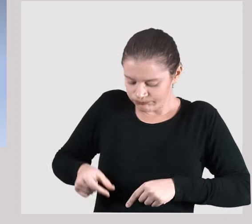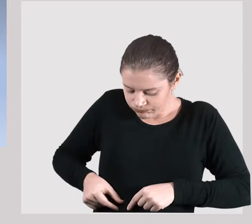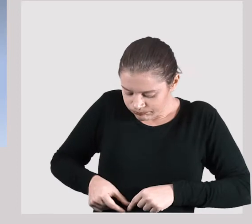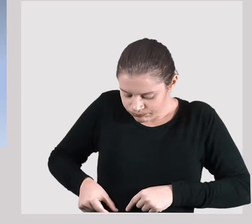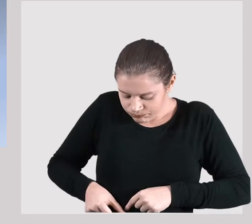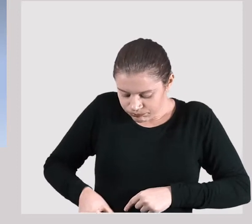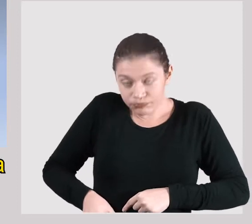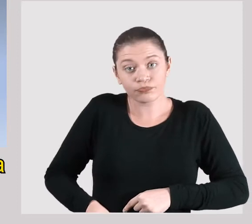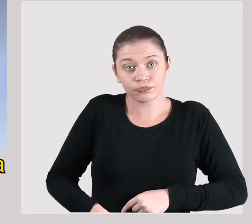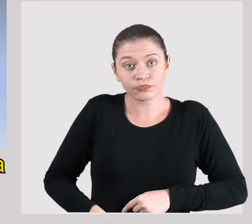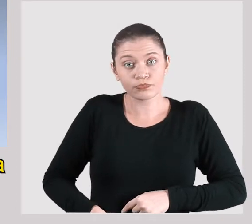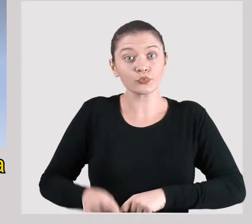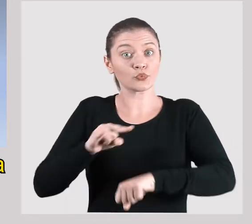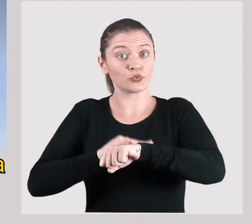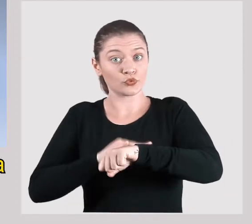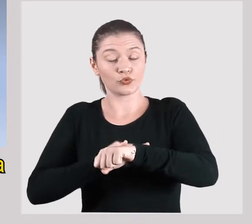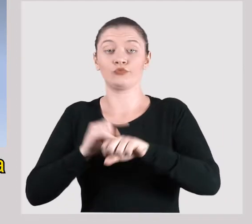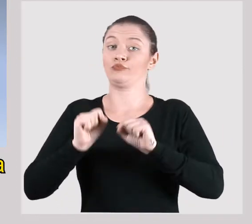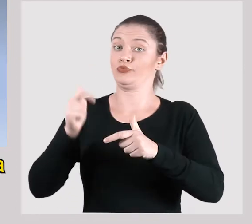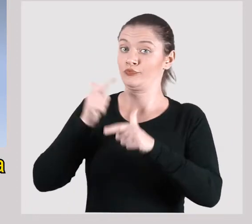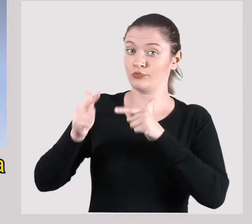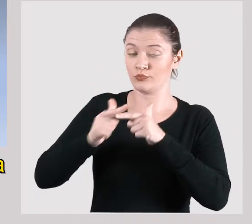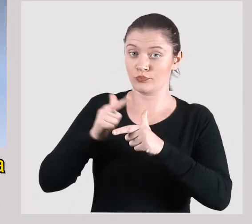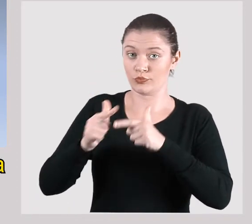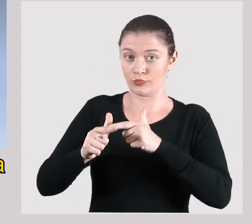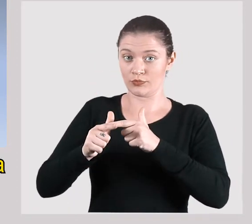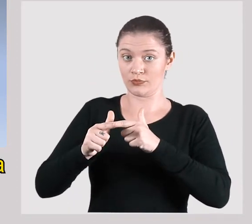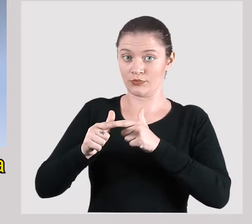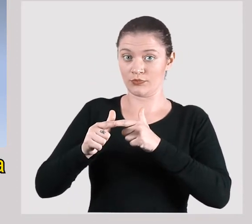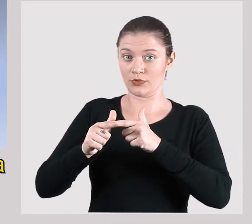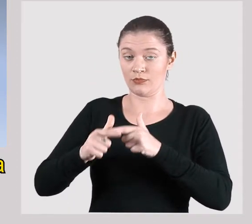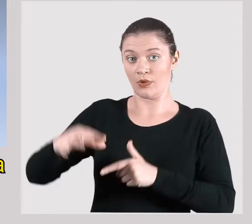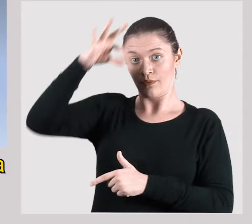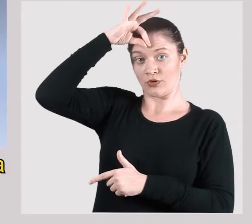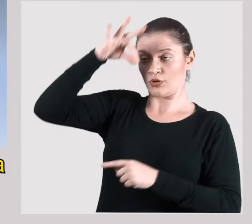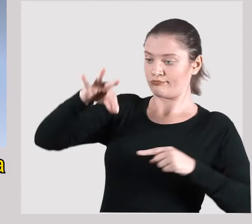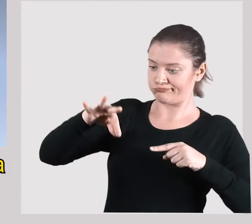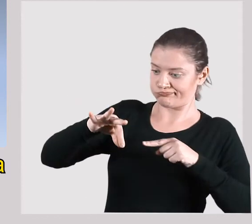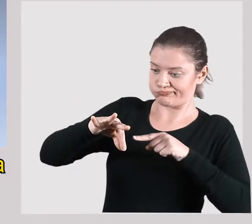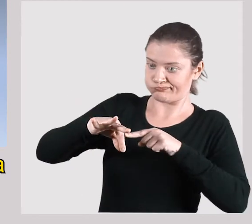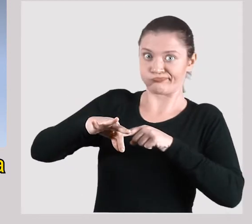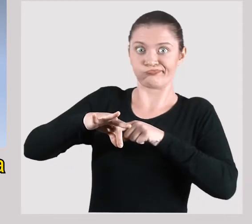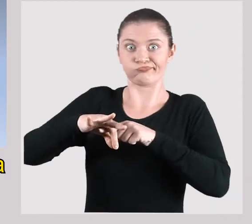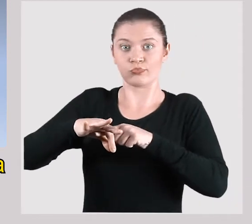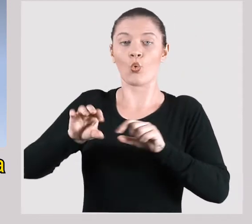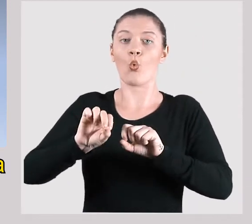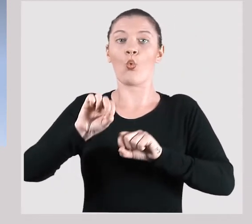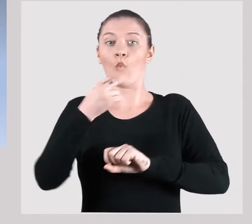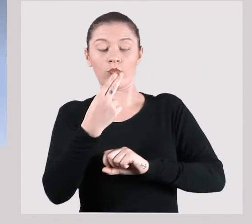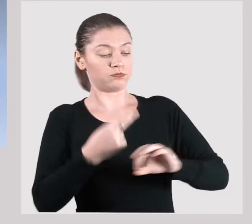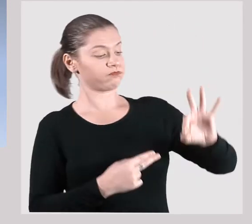a bexiga, pode dar complicação, né? Então vazar a bexiga pela vagina, neovagina, ou do